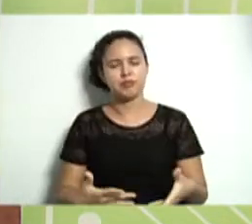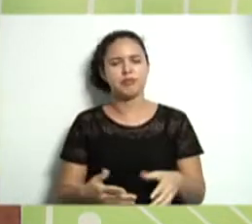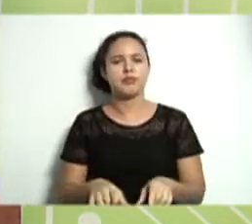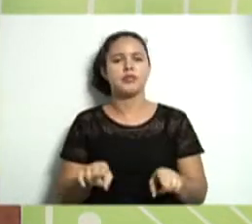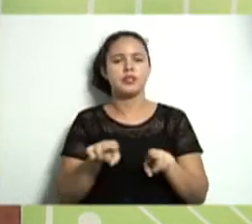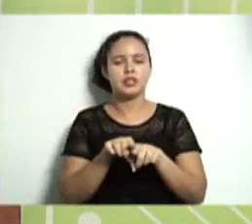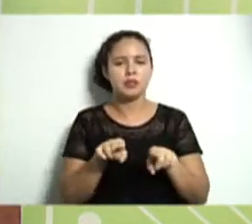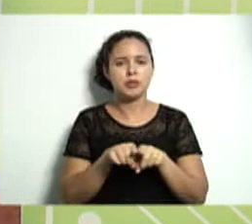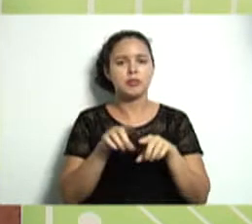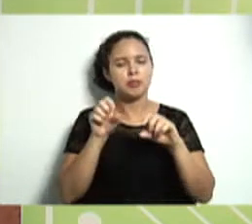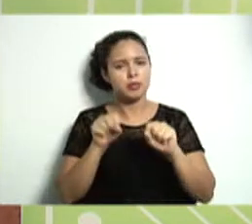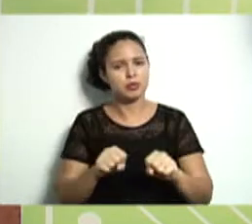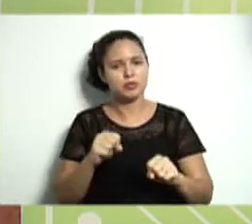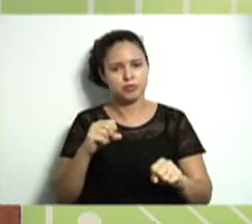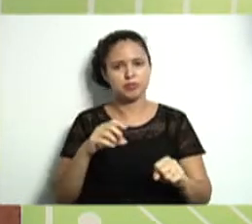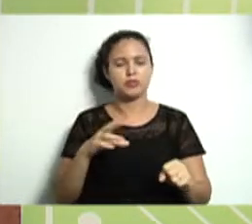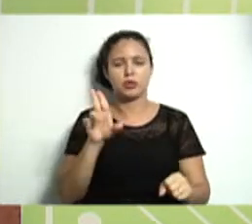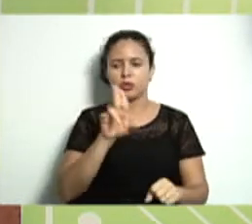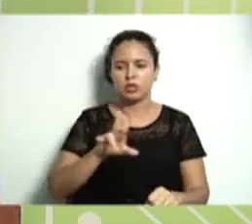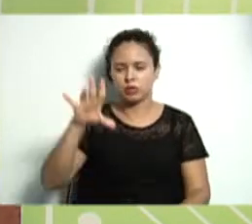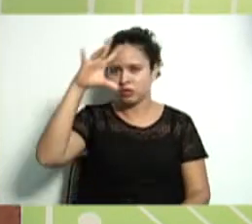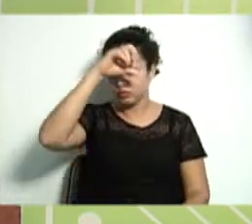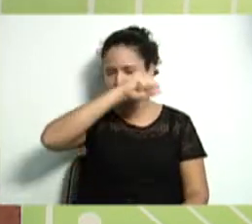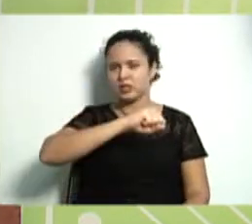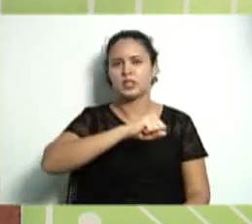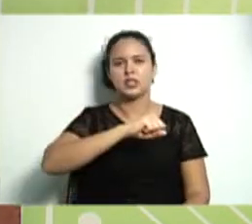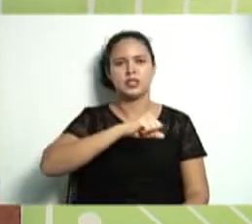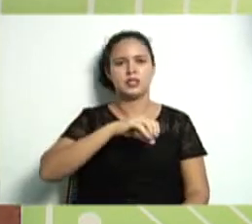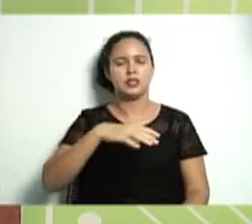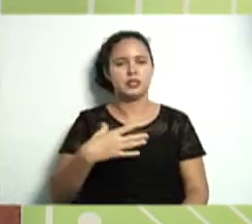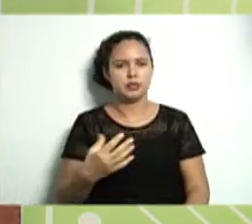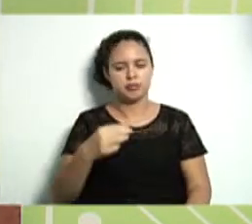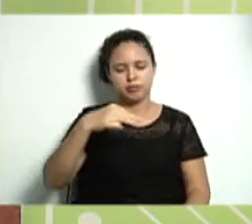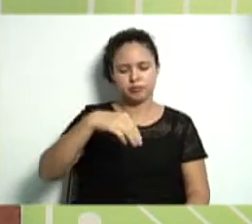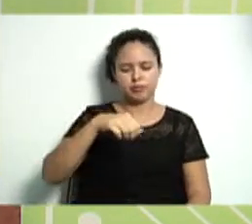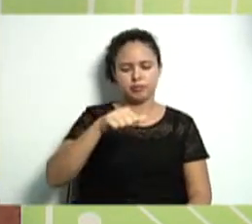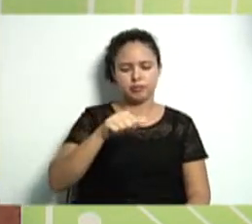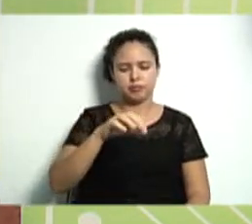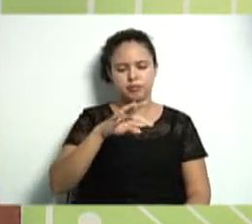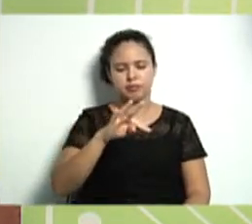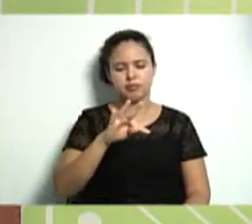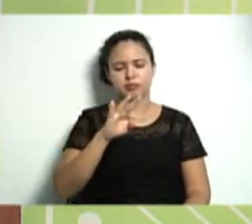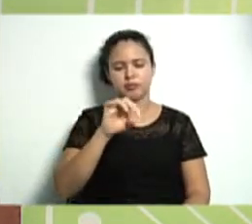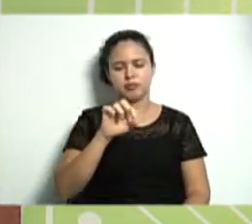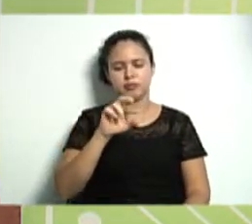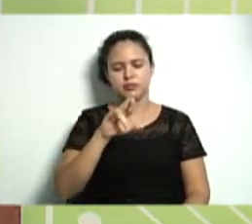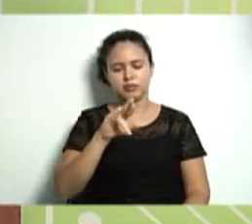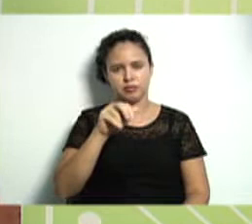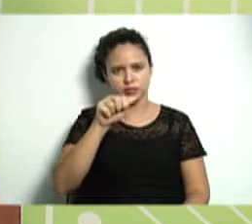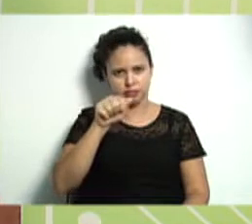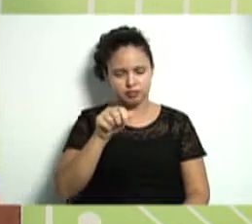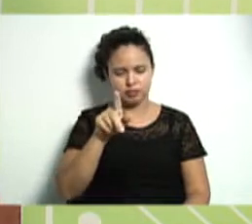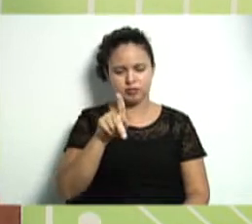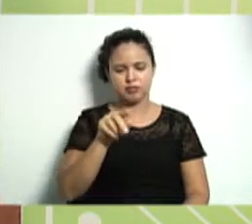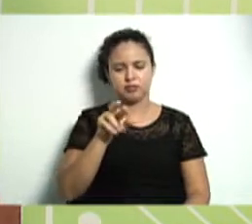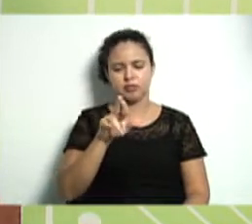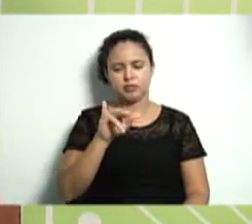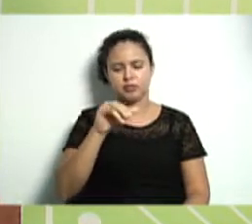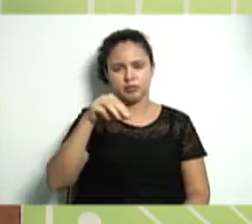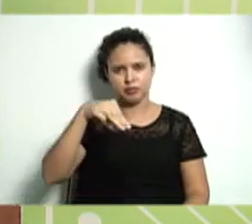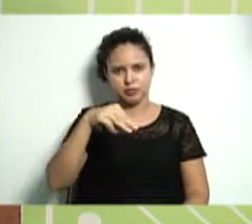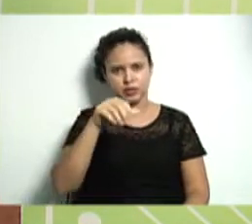para aprender esses conceitos de matéria-prima, de força de trabalho, de instrumentos